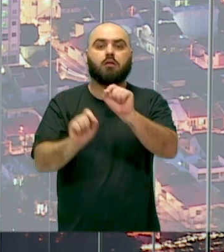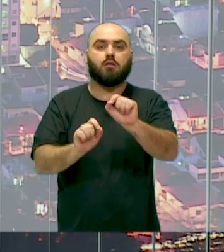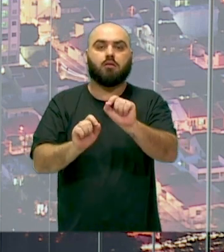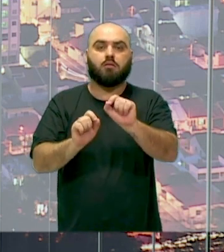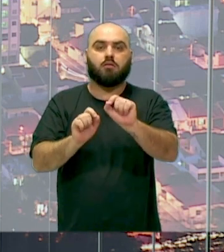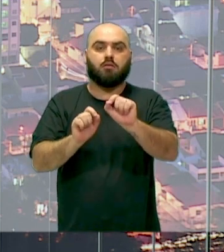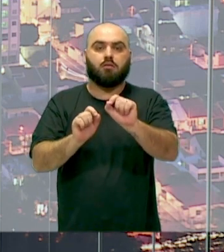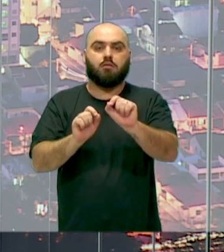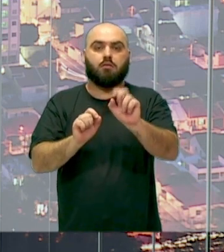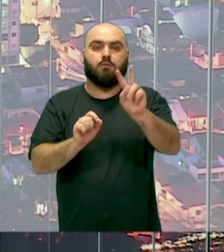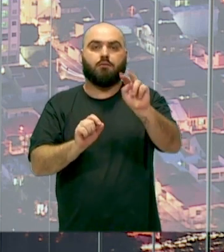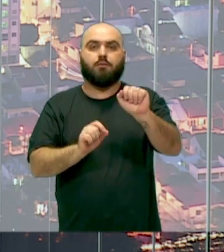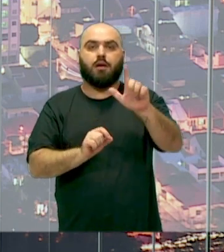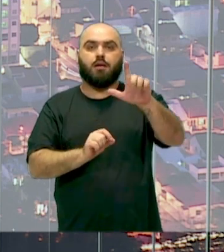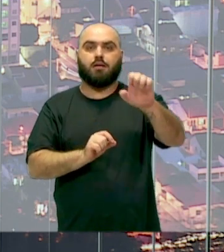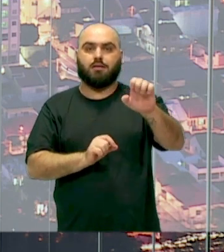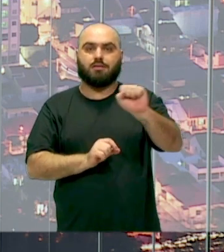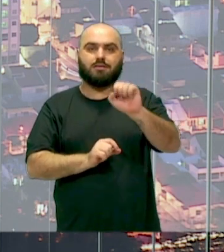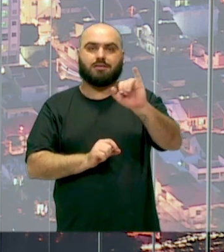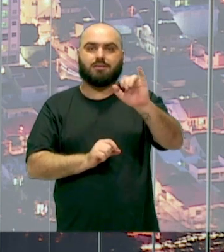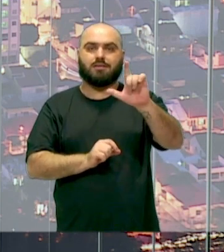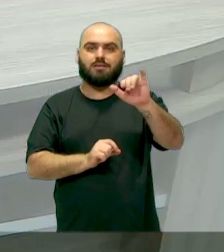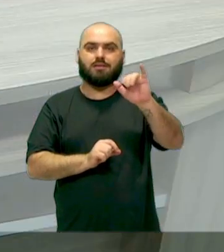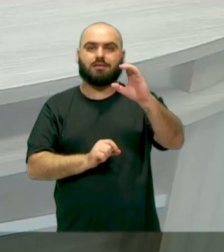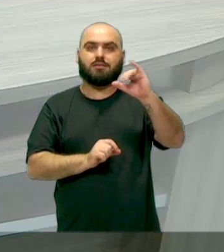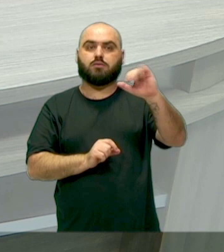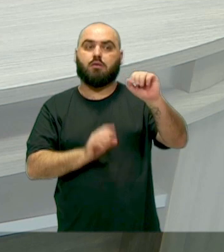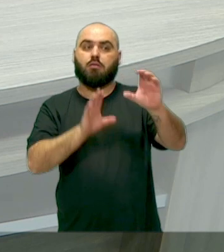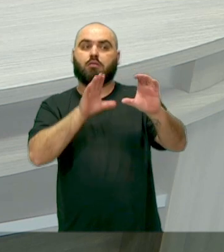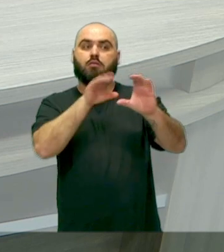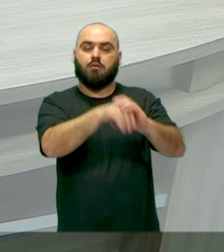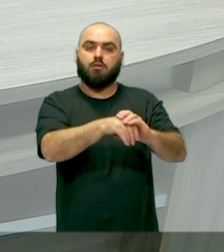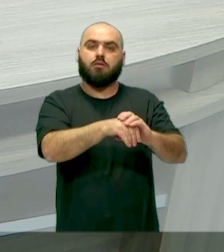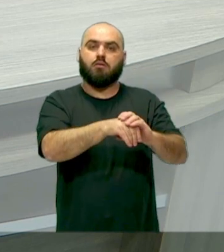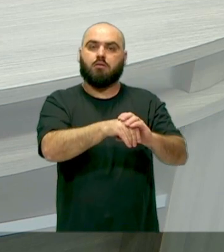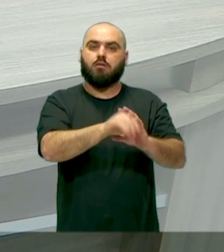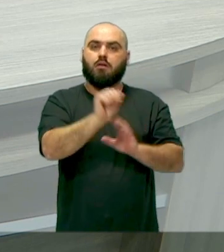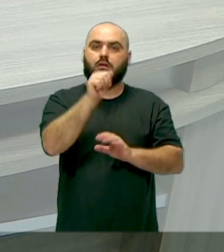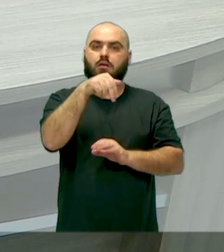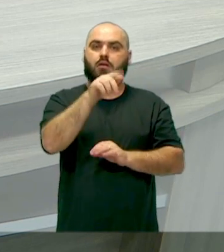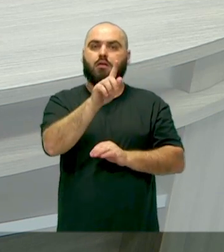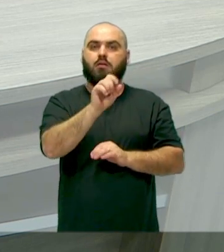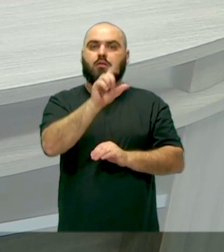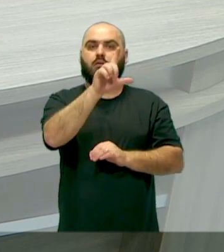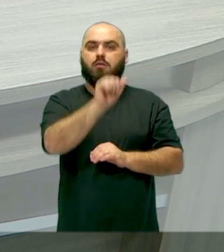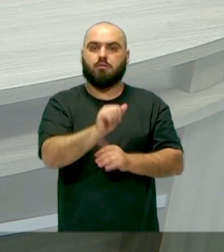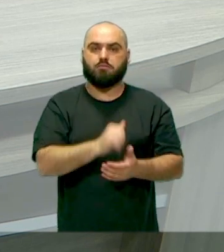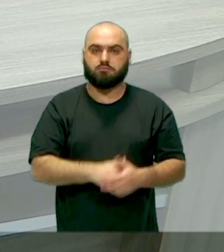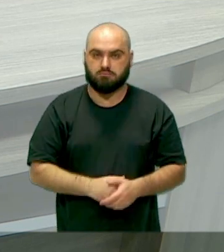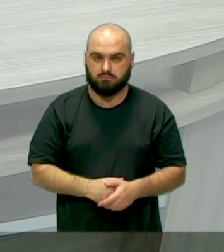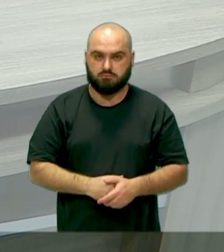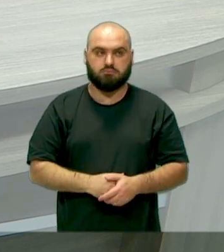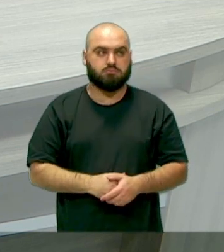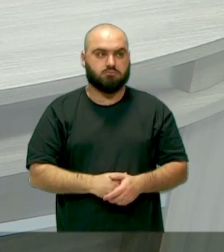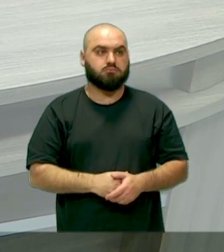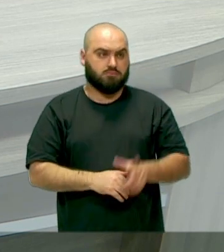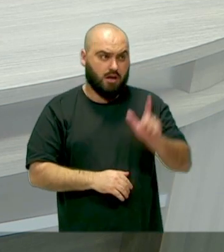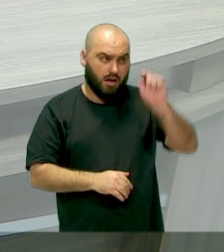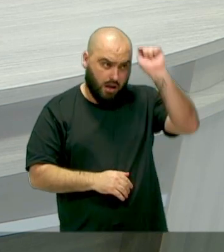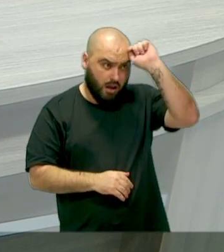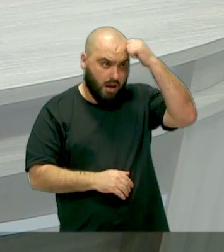do Silício em Angola, né, na África, porque tem uma